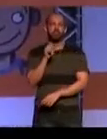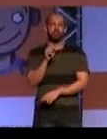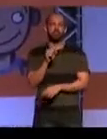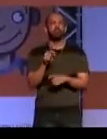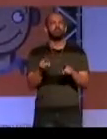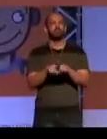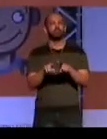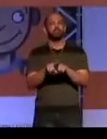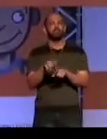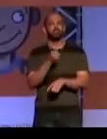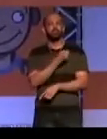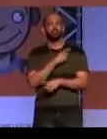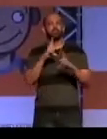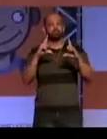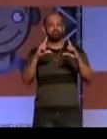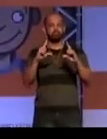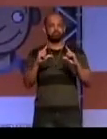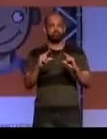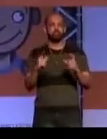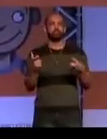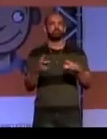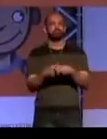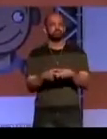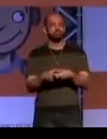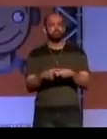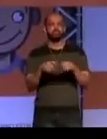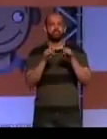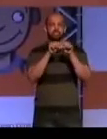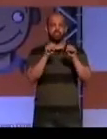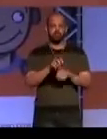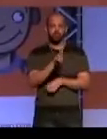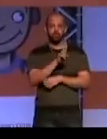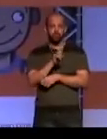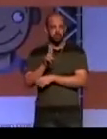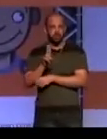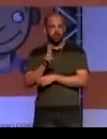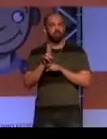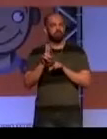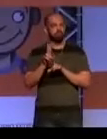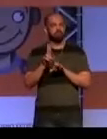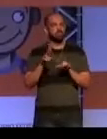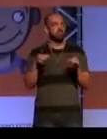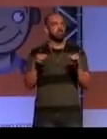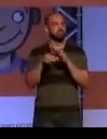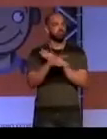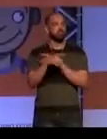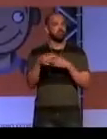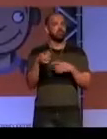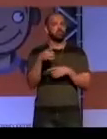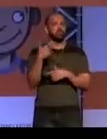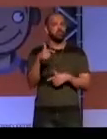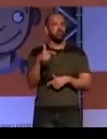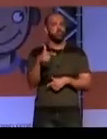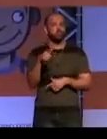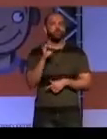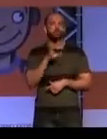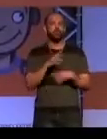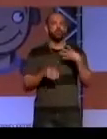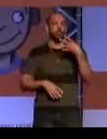números de coberturas menores. O sistema nominal, no entanto, ainda não está completamente introduzido. Apenas